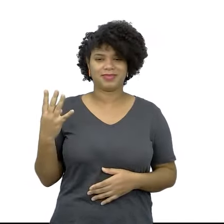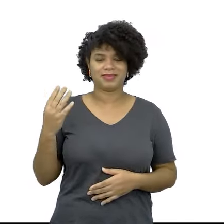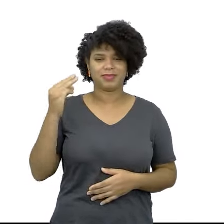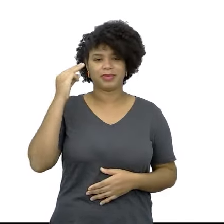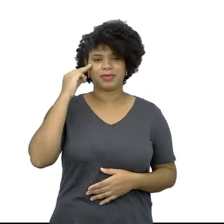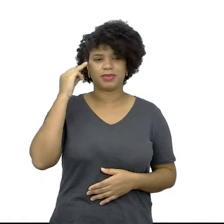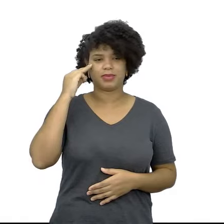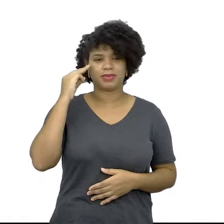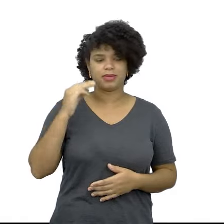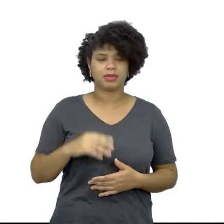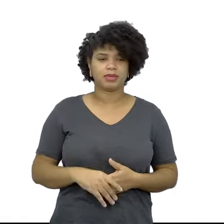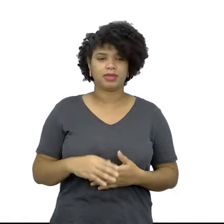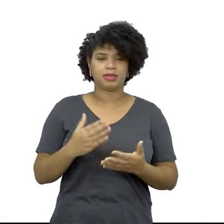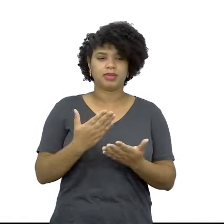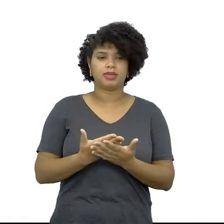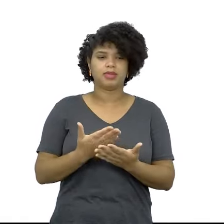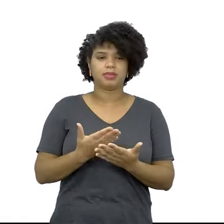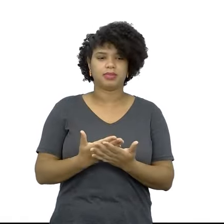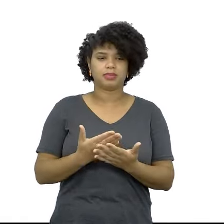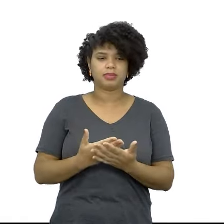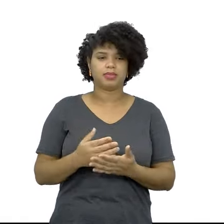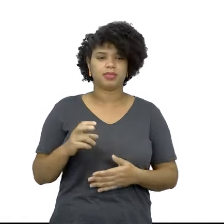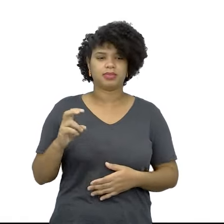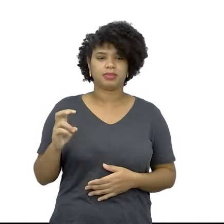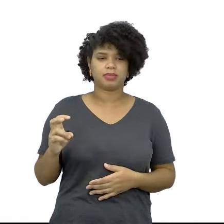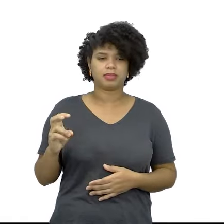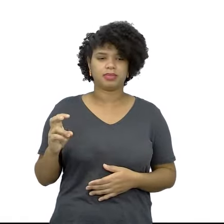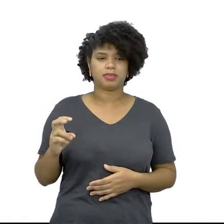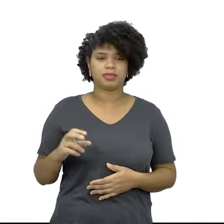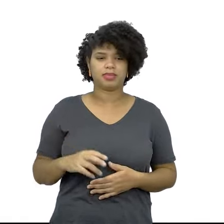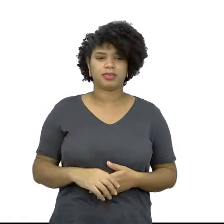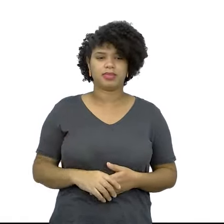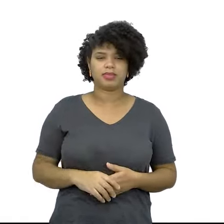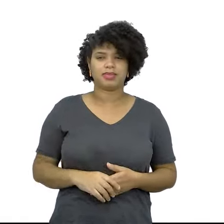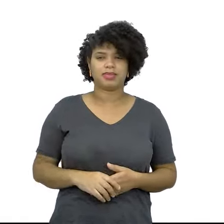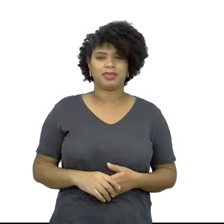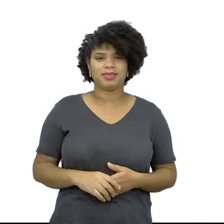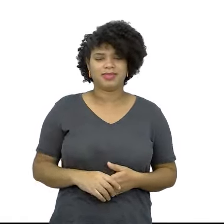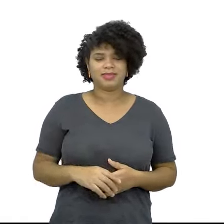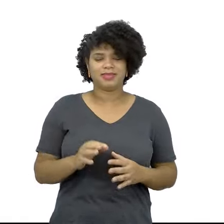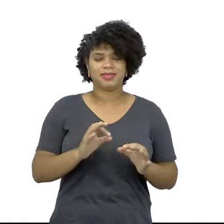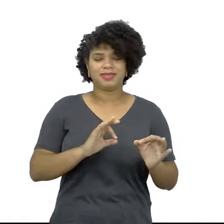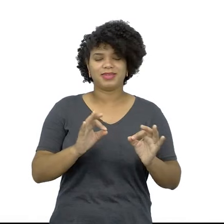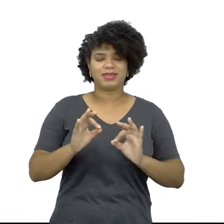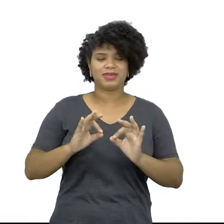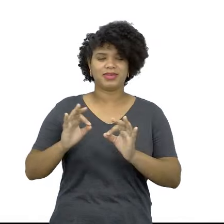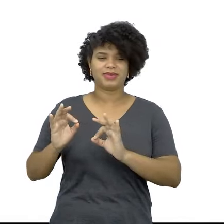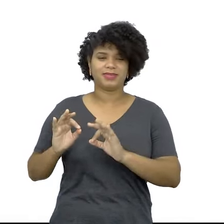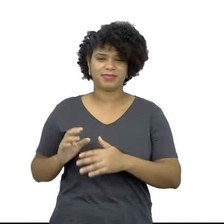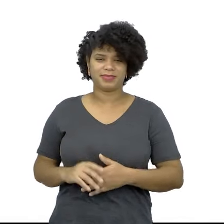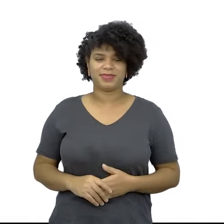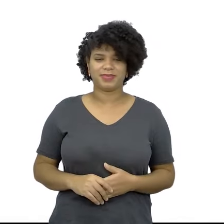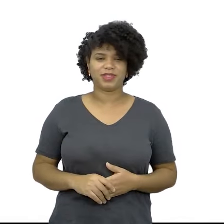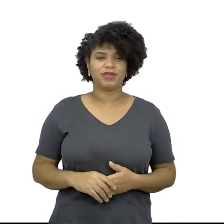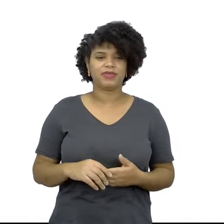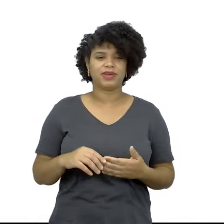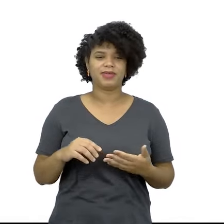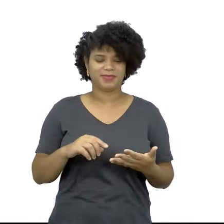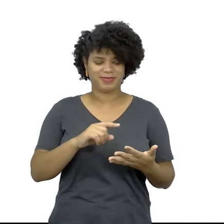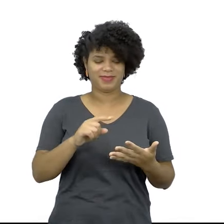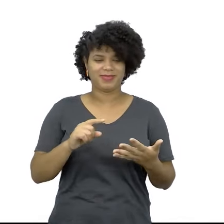memórias. A aula 5, a carta. Percebam que toda essa organização vai